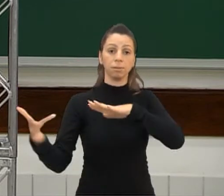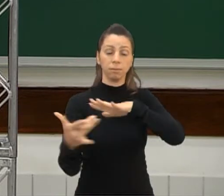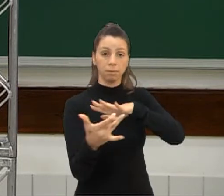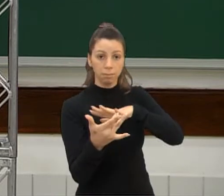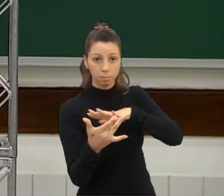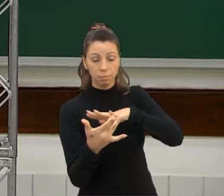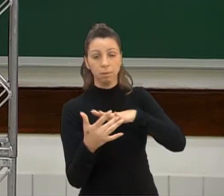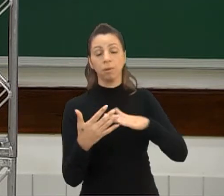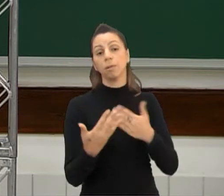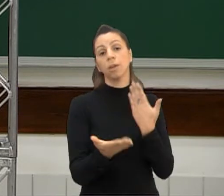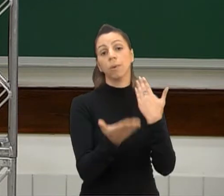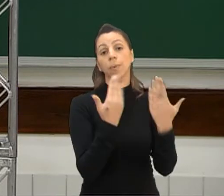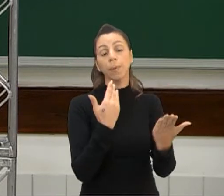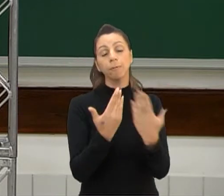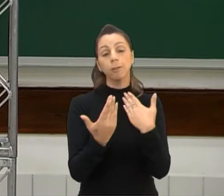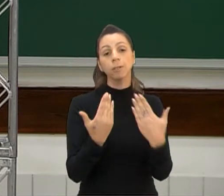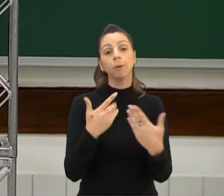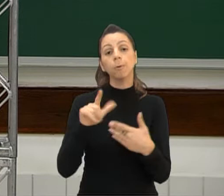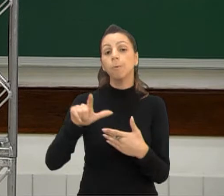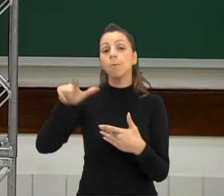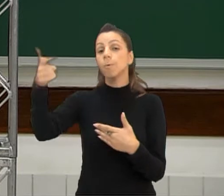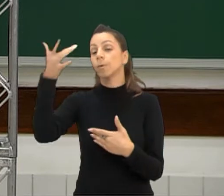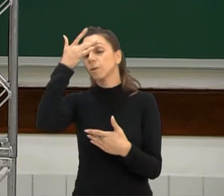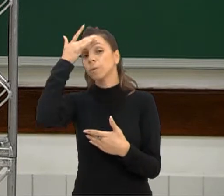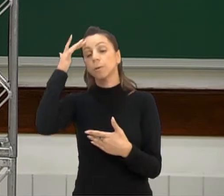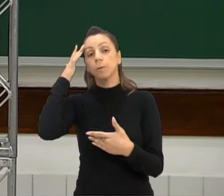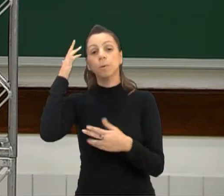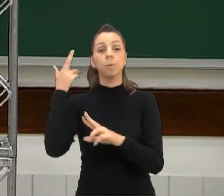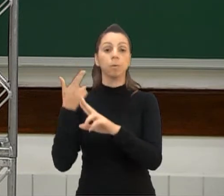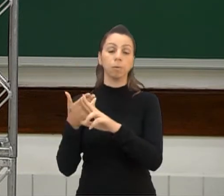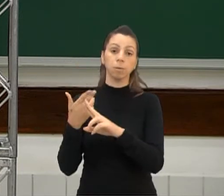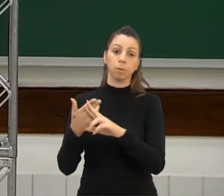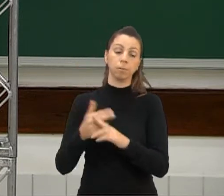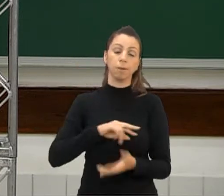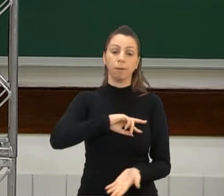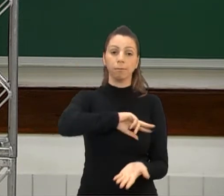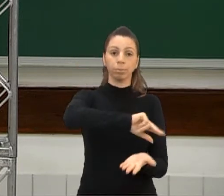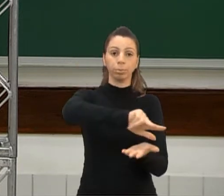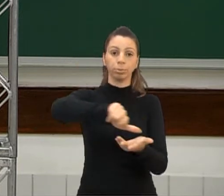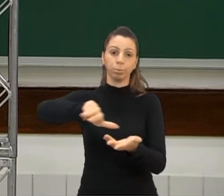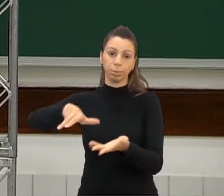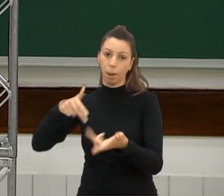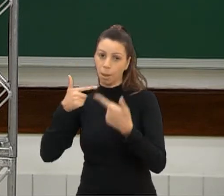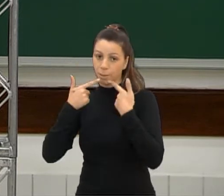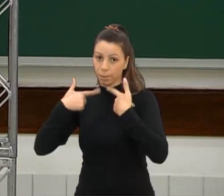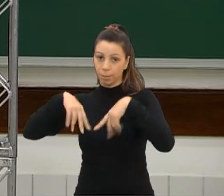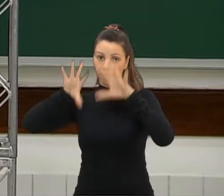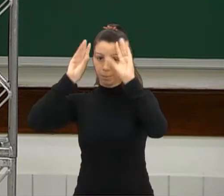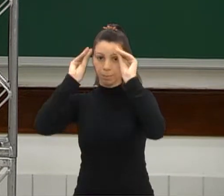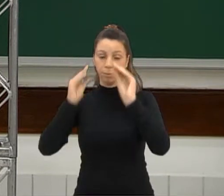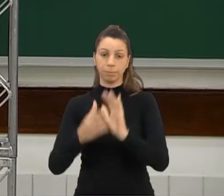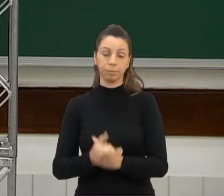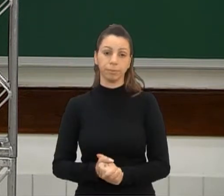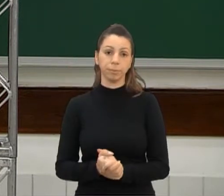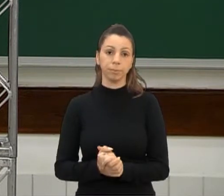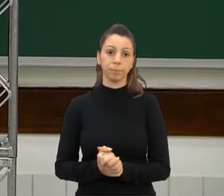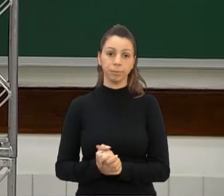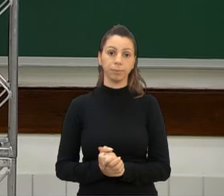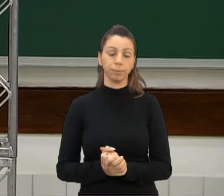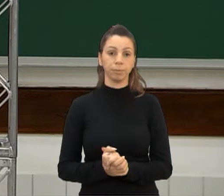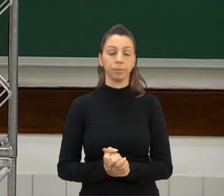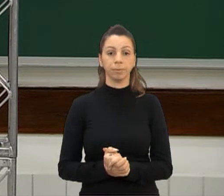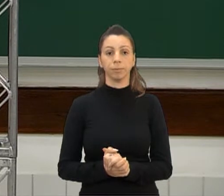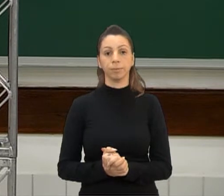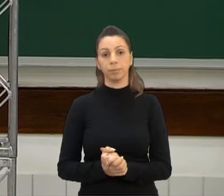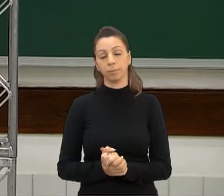falar e conversar com outros usuários através de múltiplas linguagens, tá? Que é construído através